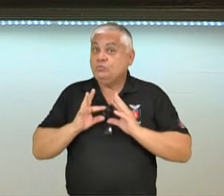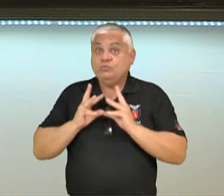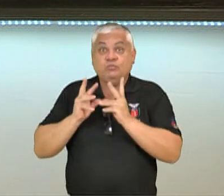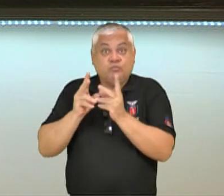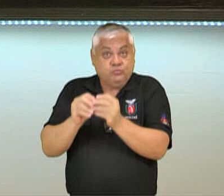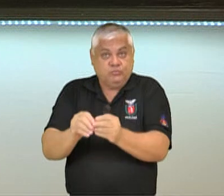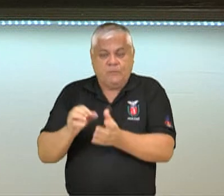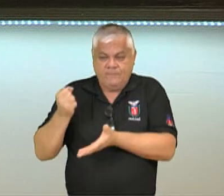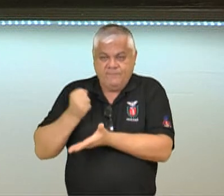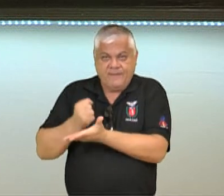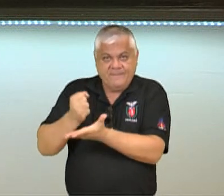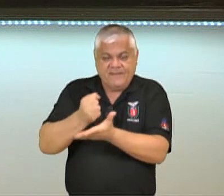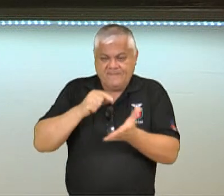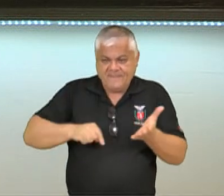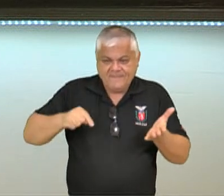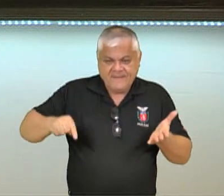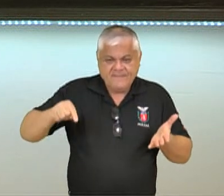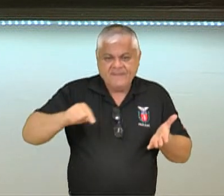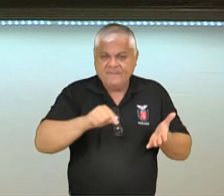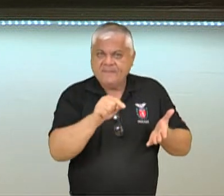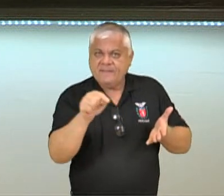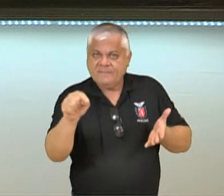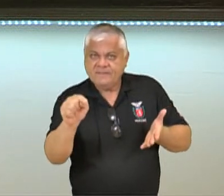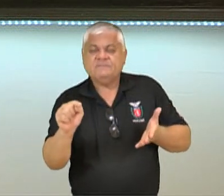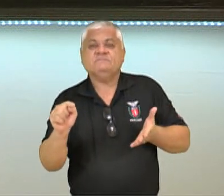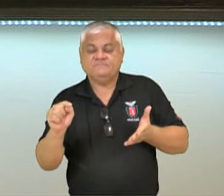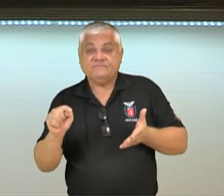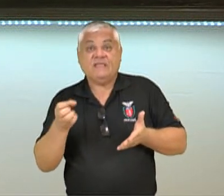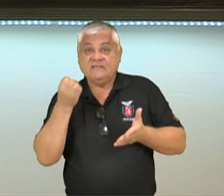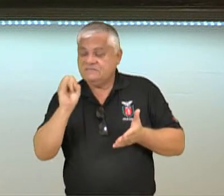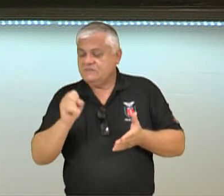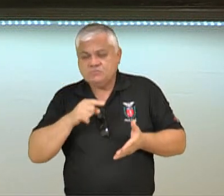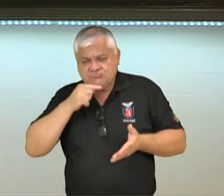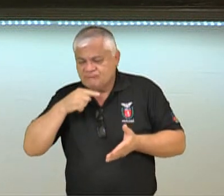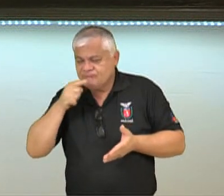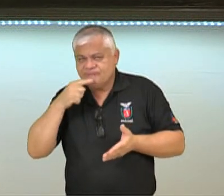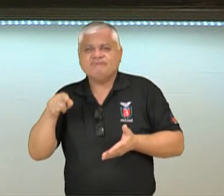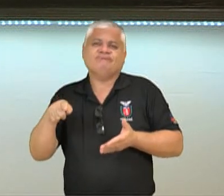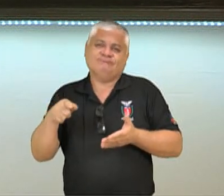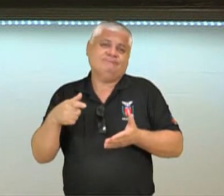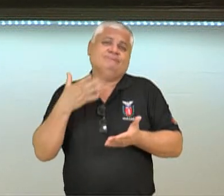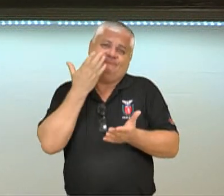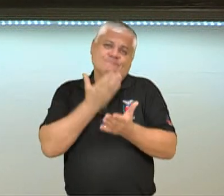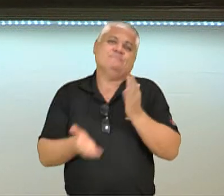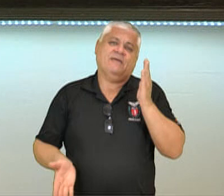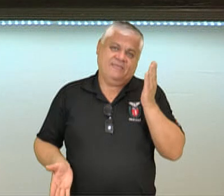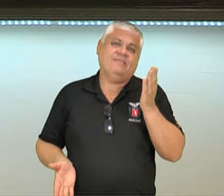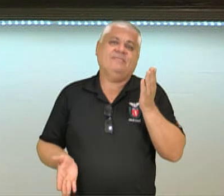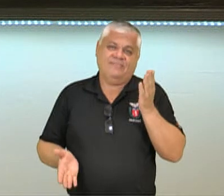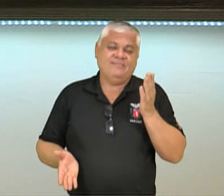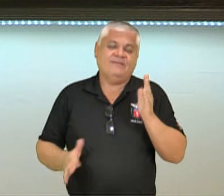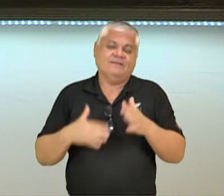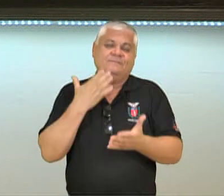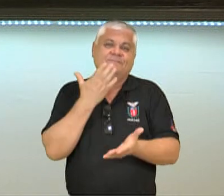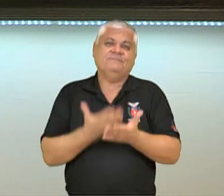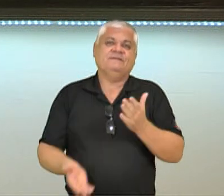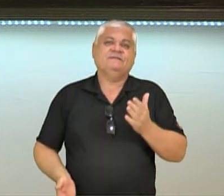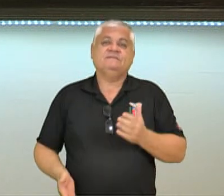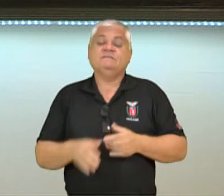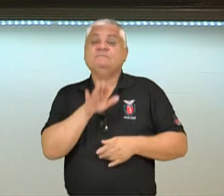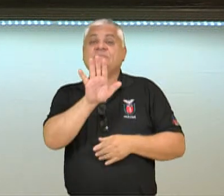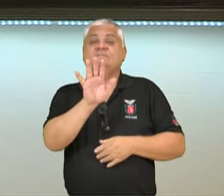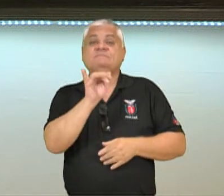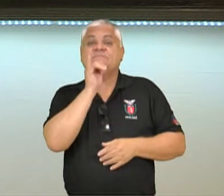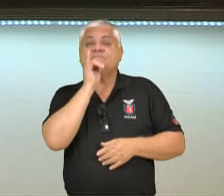pontos de controle que estão marcados no mapa dele. Se ele não fizer isso, ele vai acabar sendo desclassificado da prova,